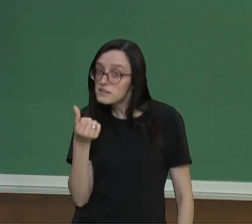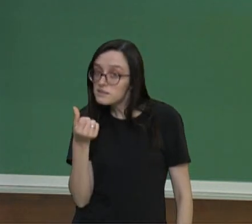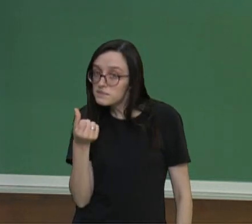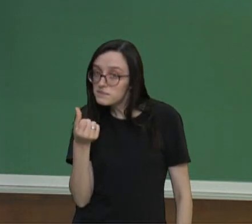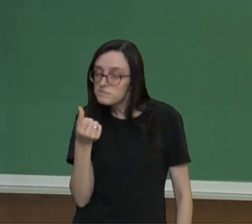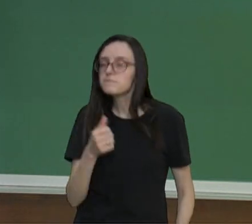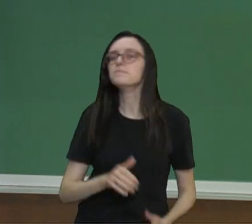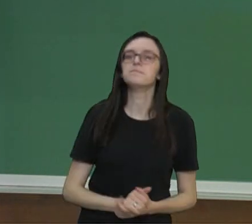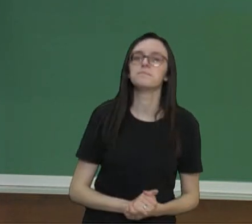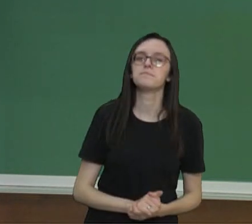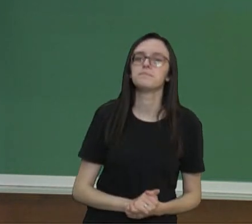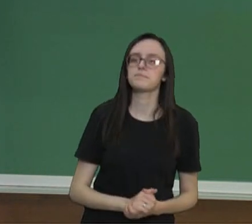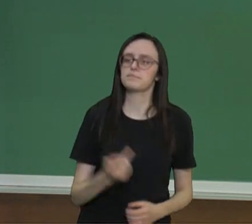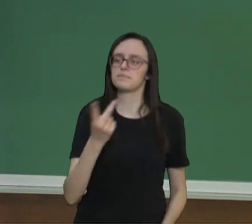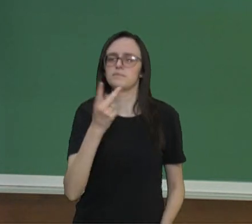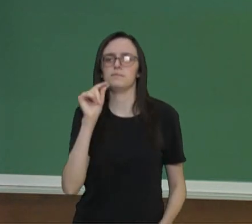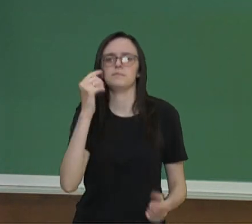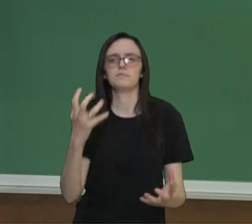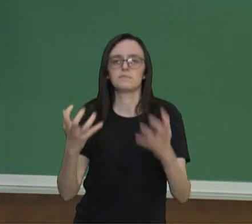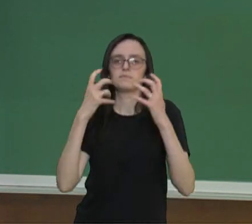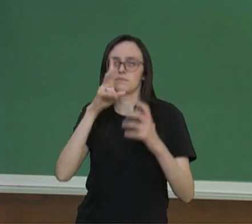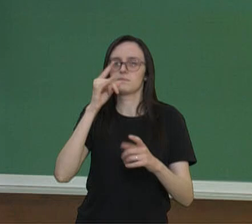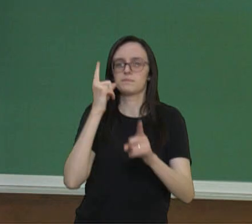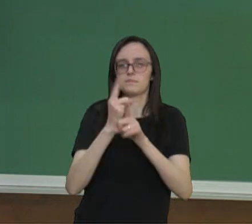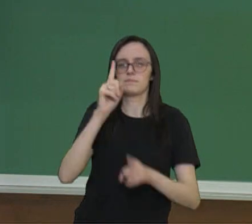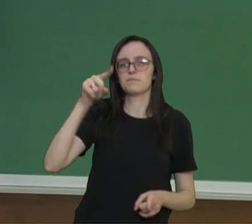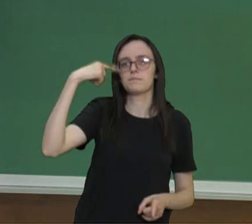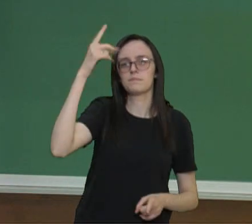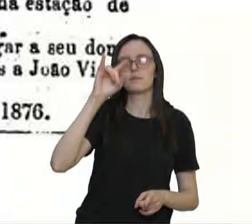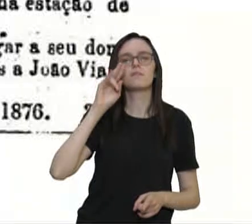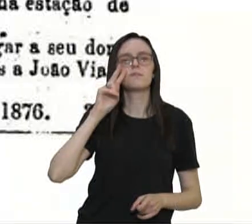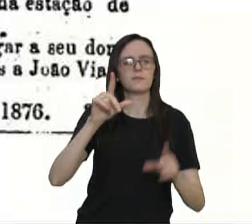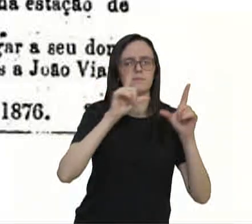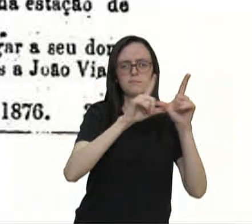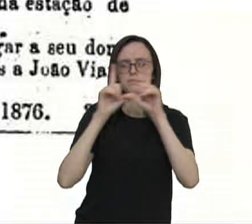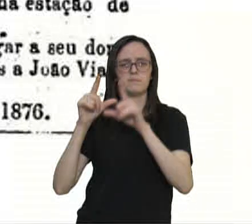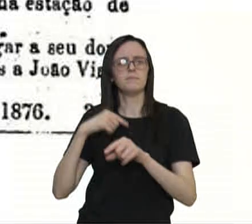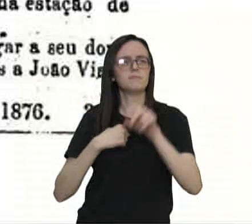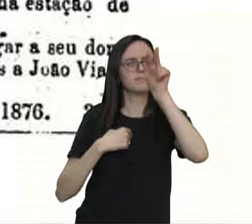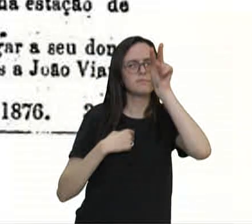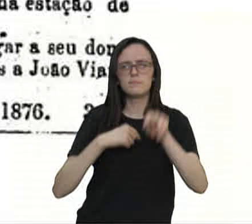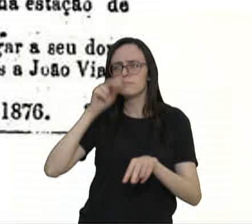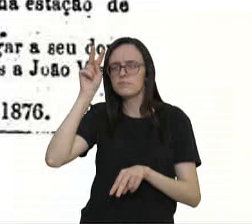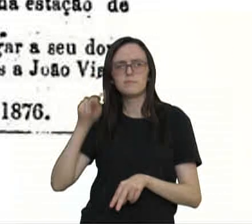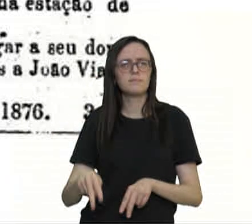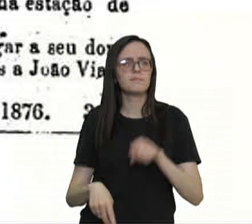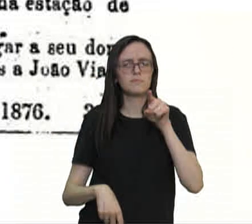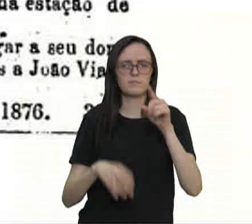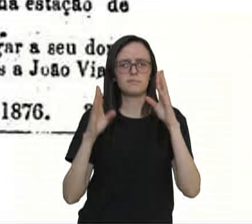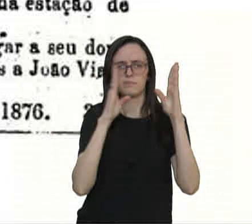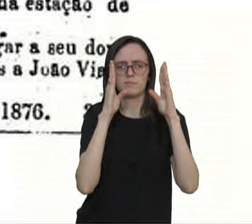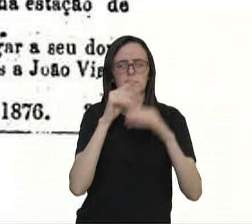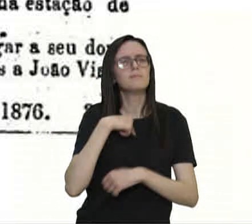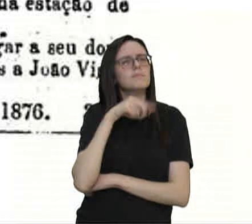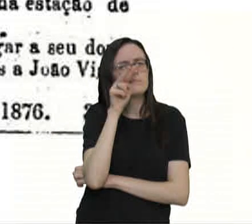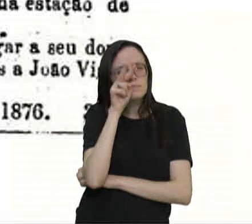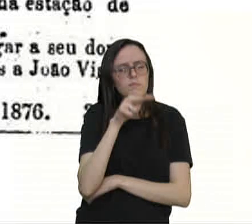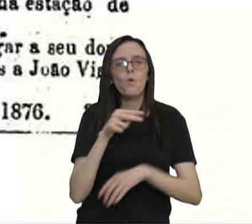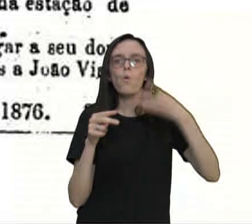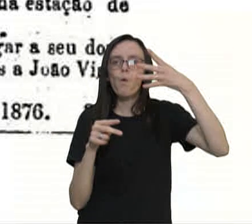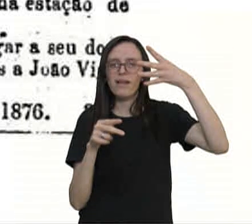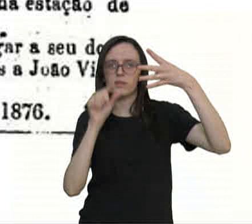1876. Chama a atenção, você vai ver aí na sua tela, esse primeiro recorte na quarta